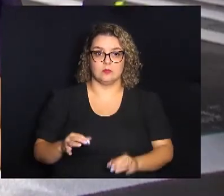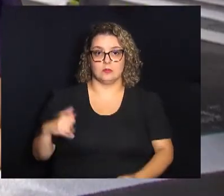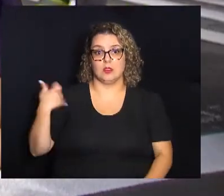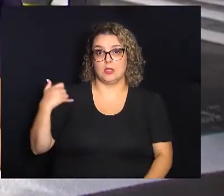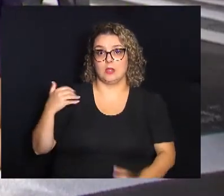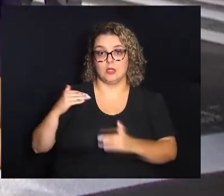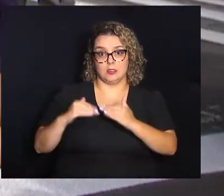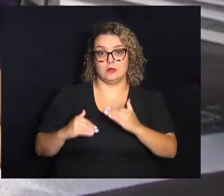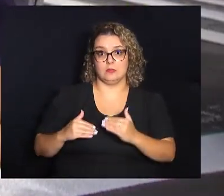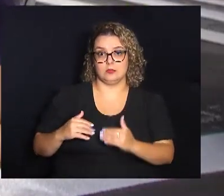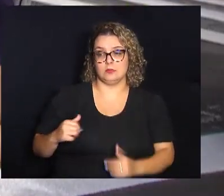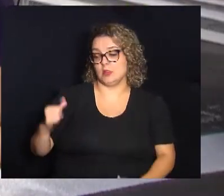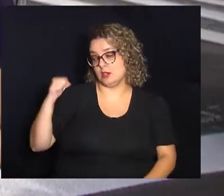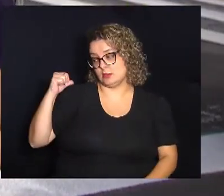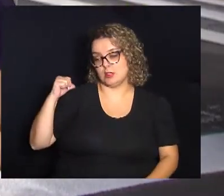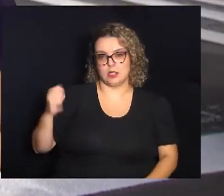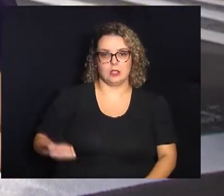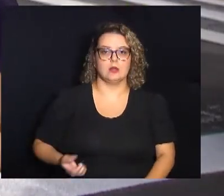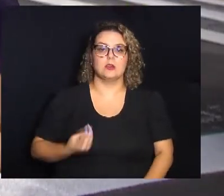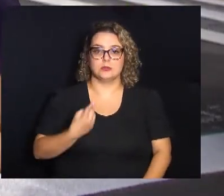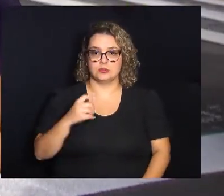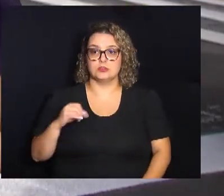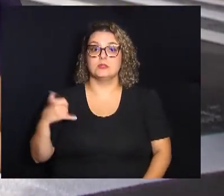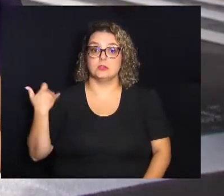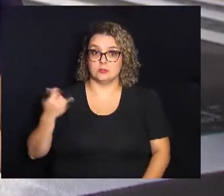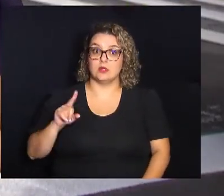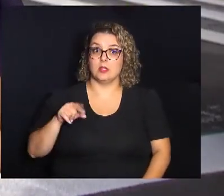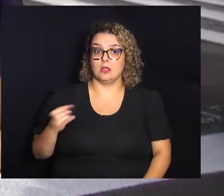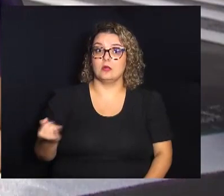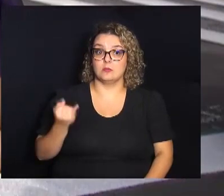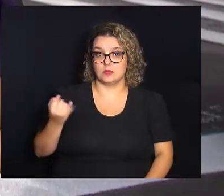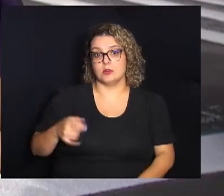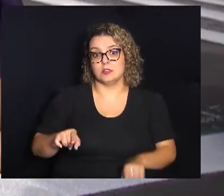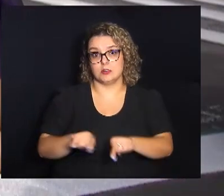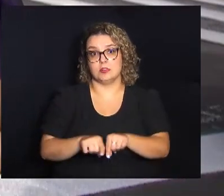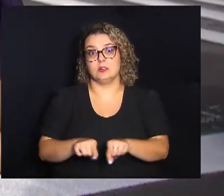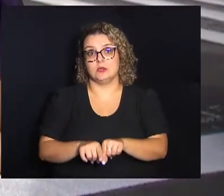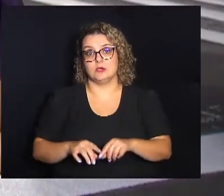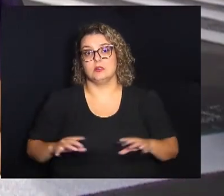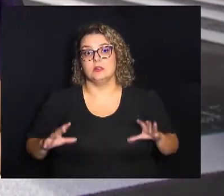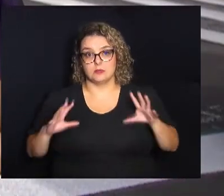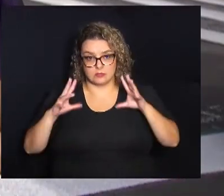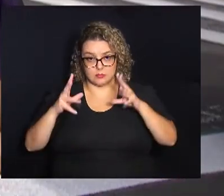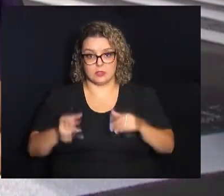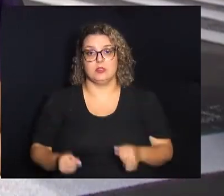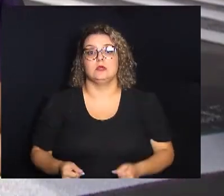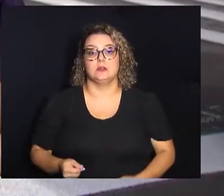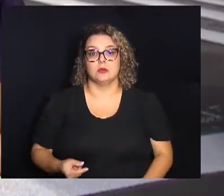na garupa é de 10 anos. Olha só que informação importante também. E para todos,